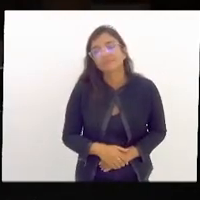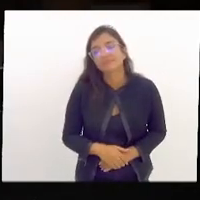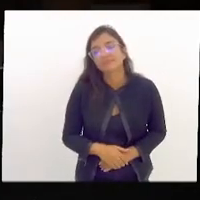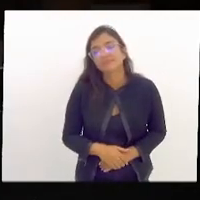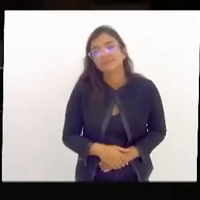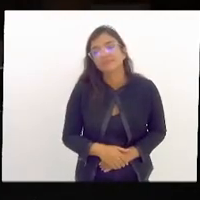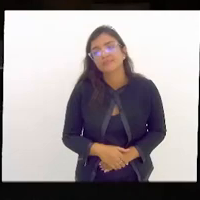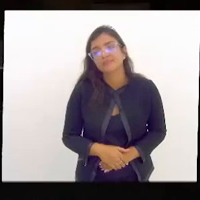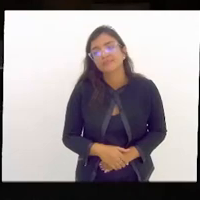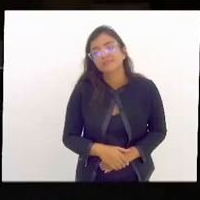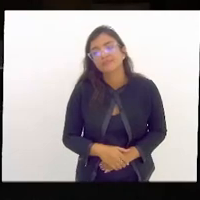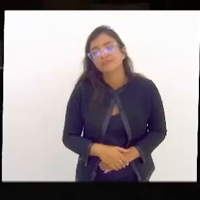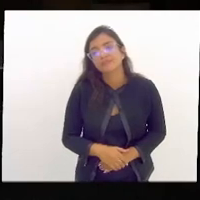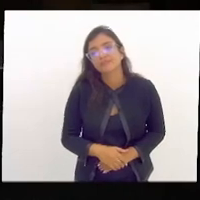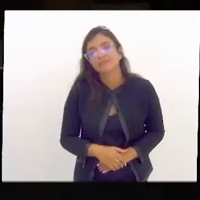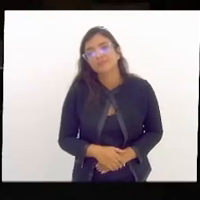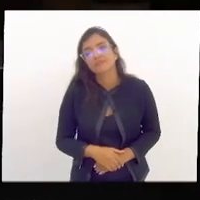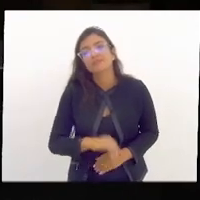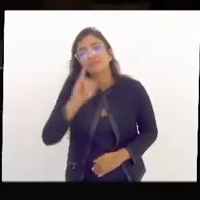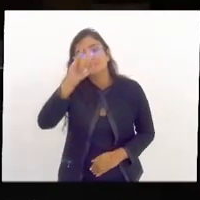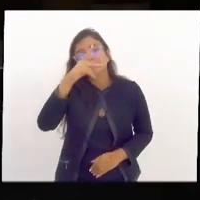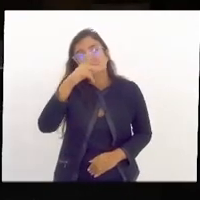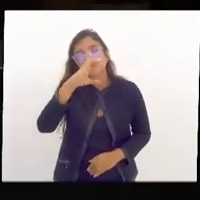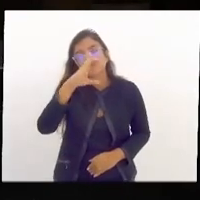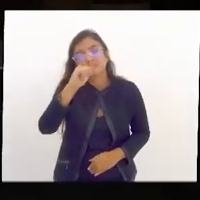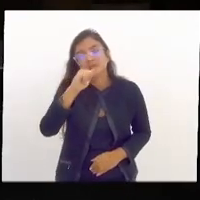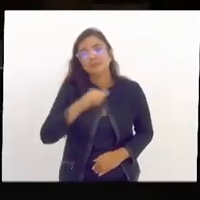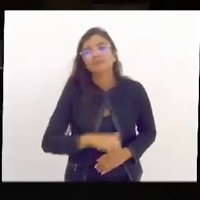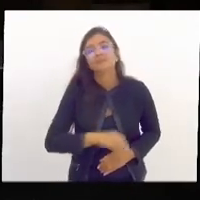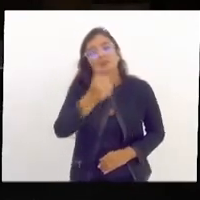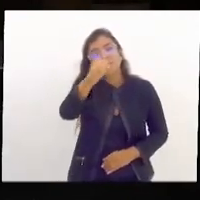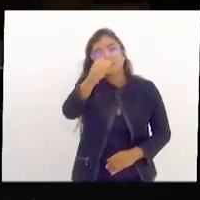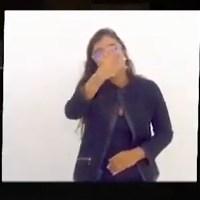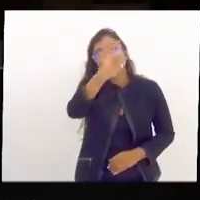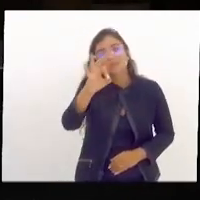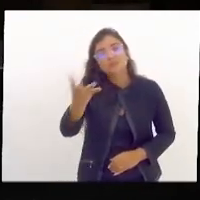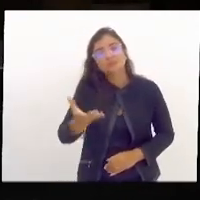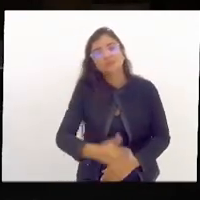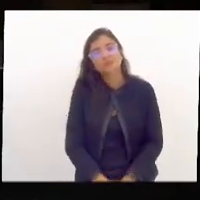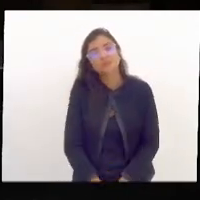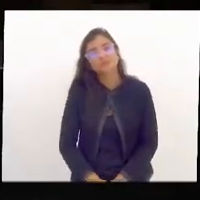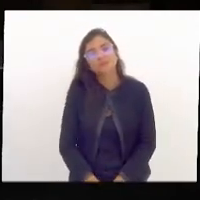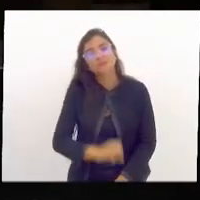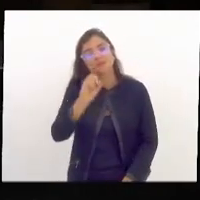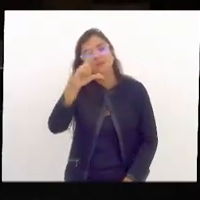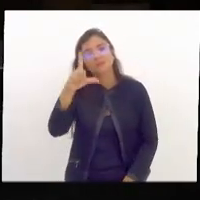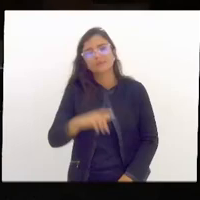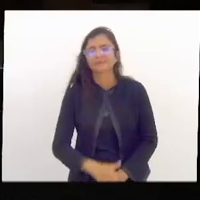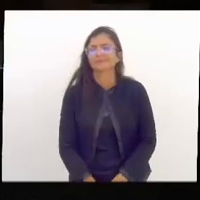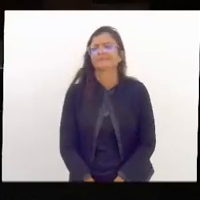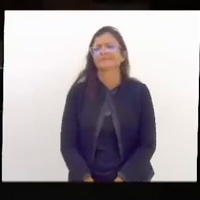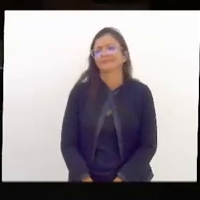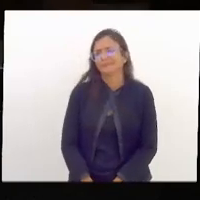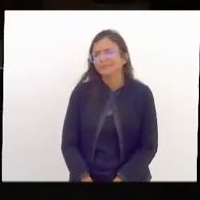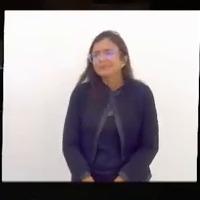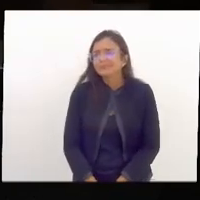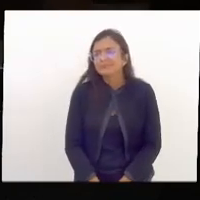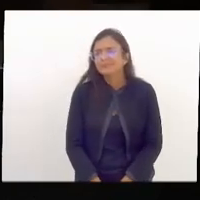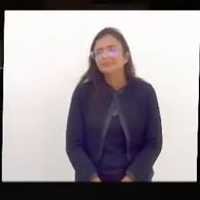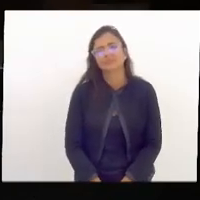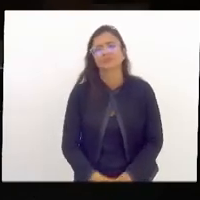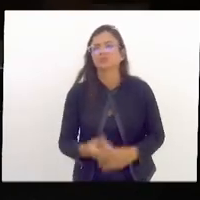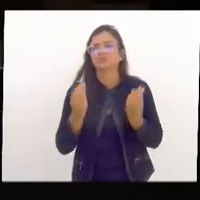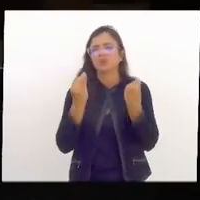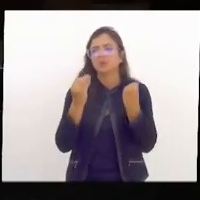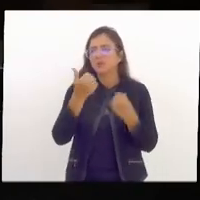Vamos lá. Qual foi o IPCA acumulado? 11% de aumento. É muito fácil, né? 11%